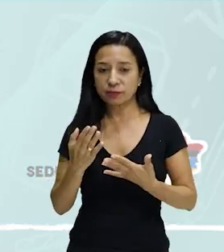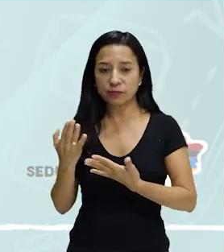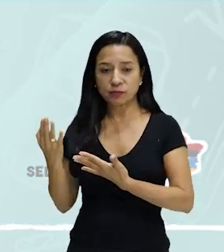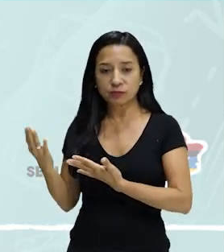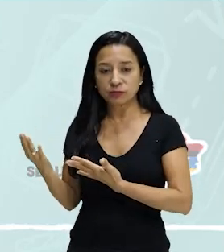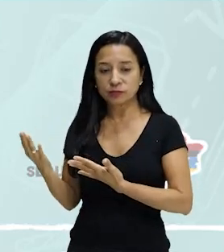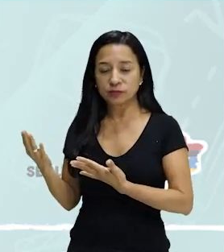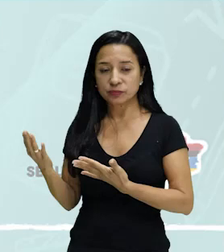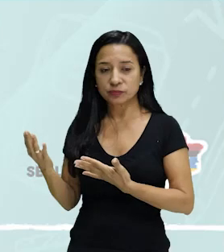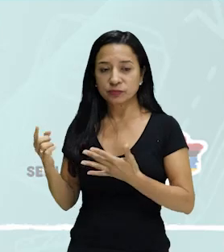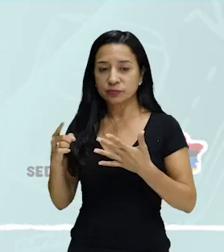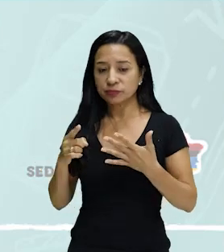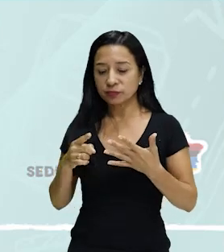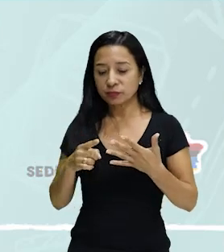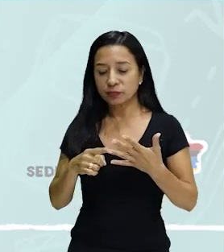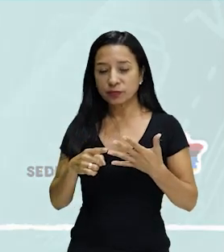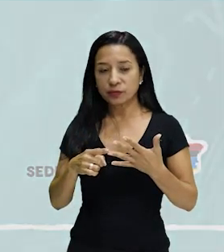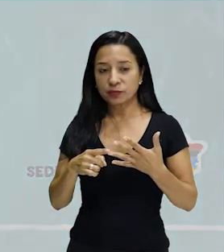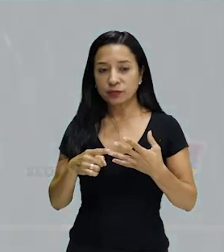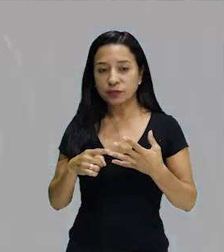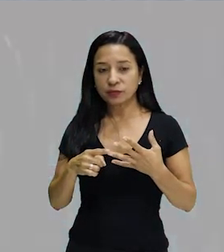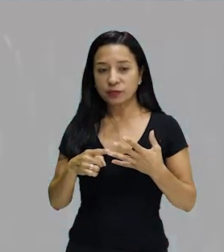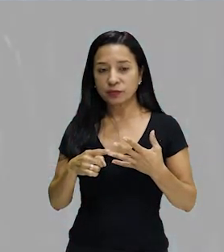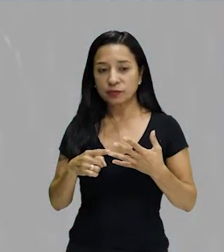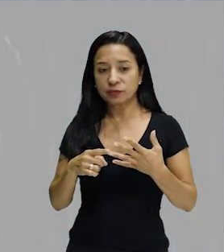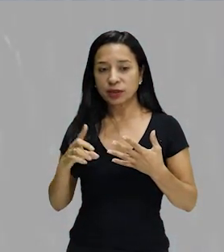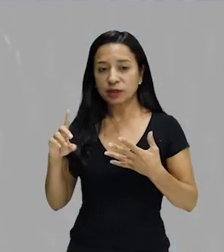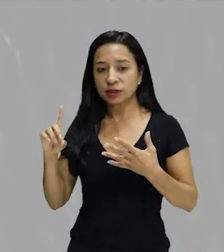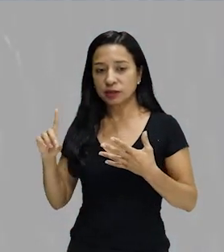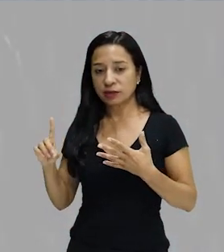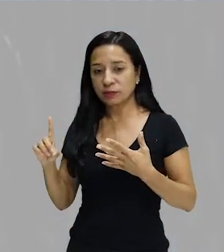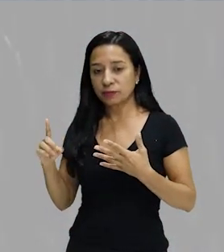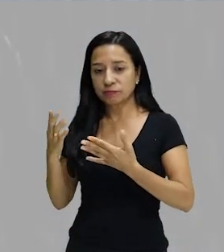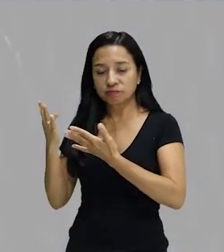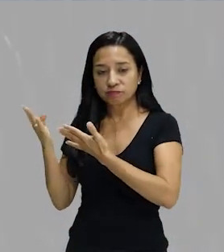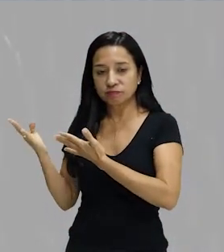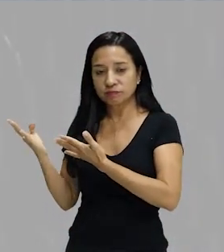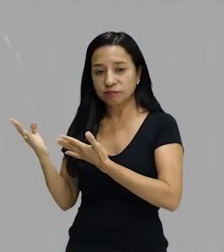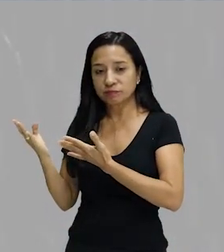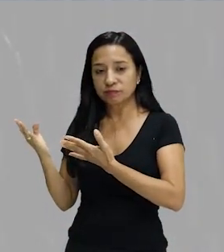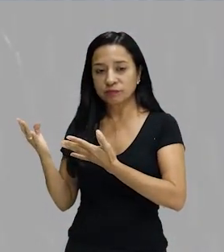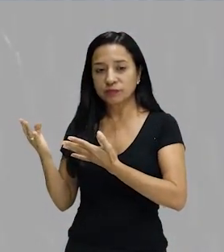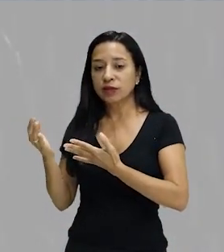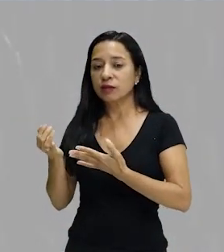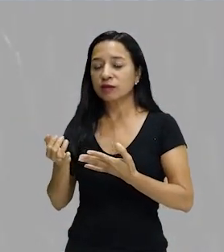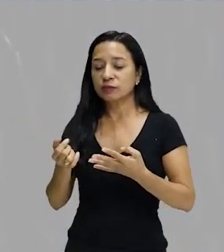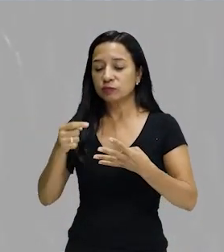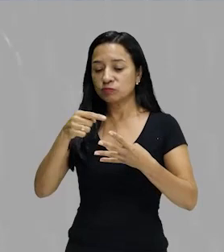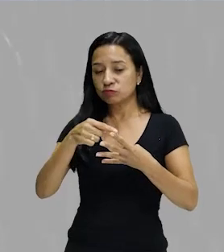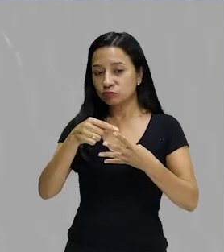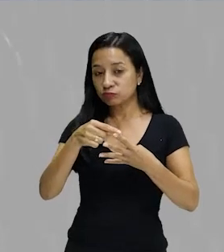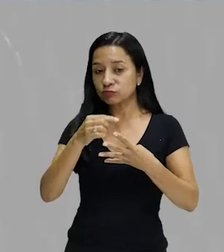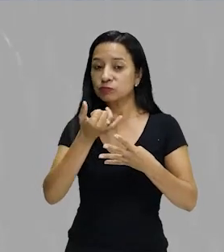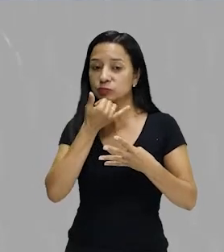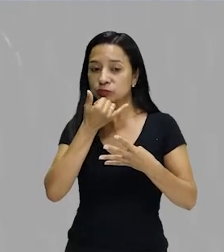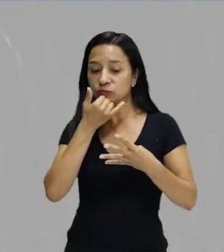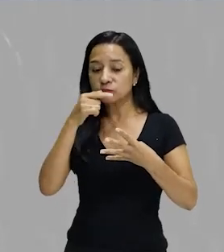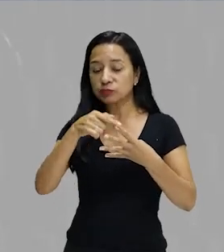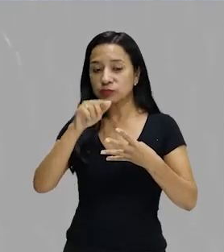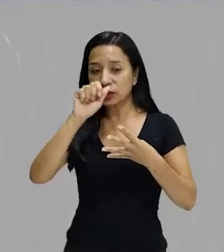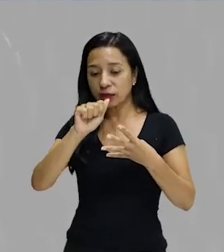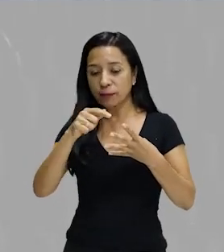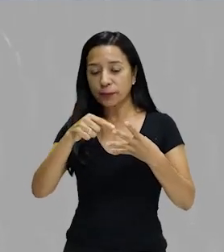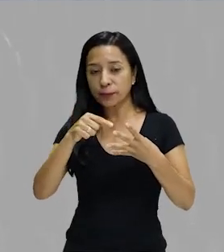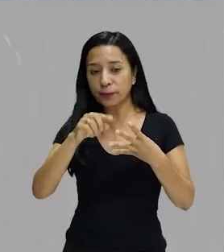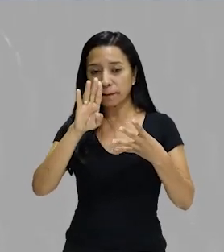doentes durante a epidemia e o técnico assistiu os jogadores. Qual delas está